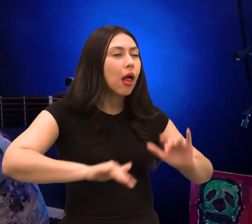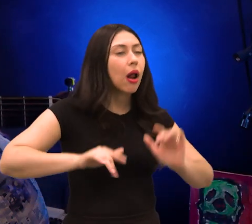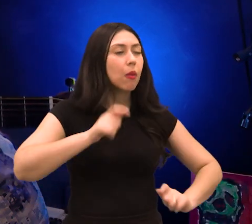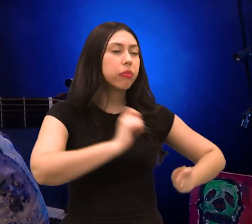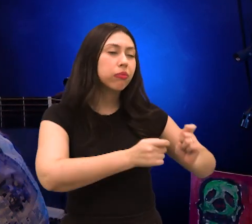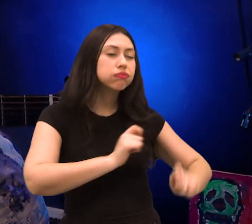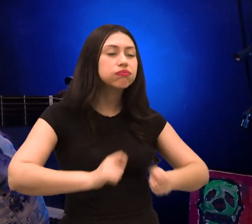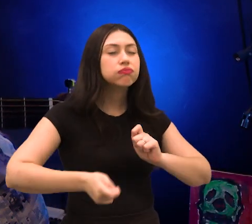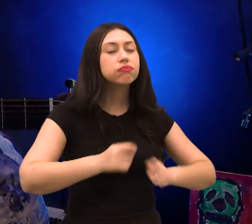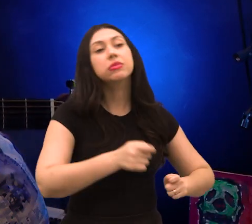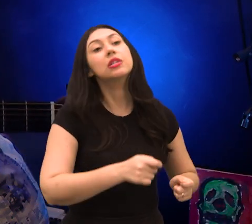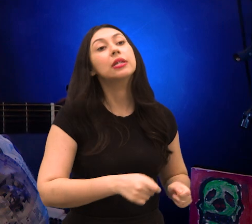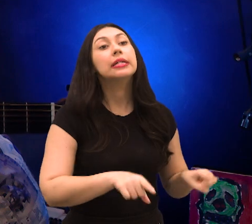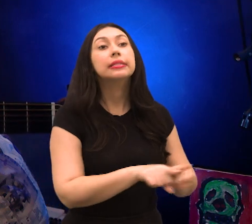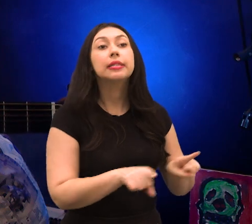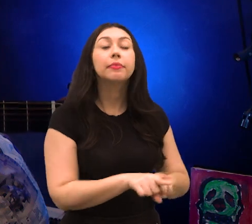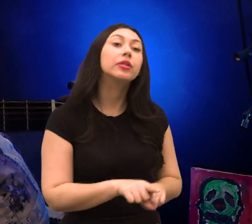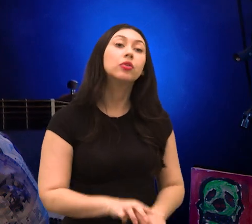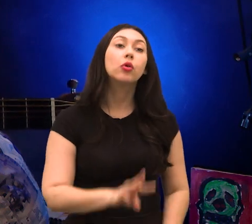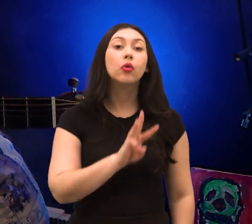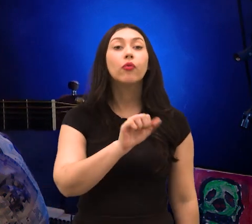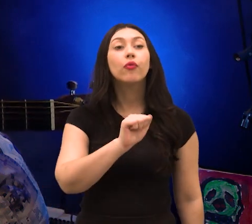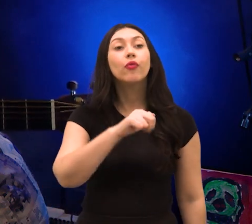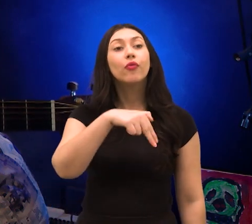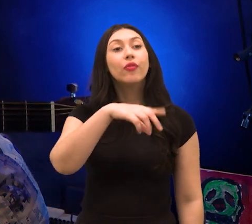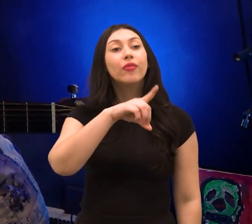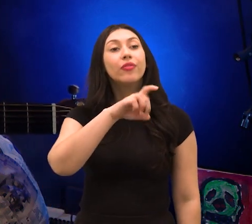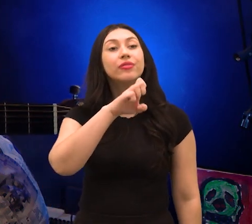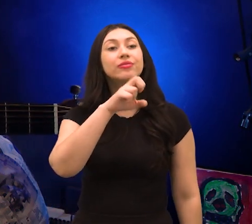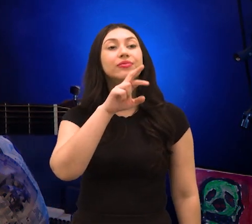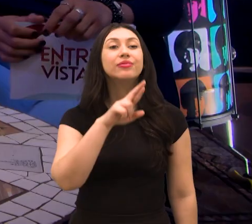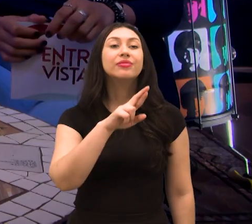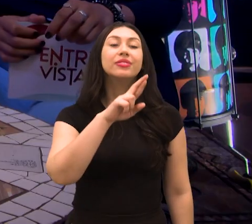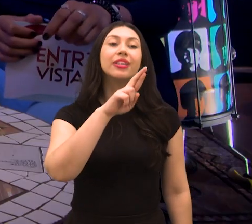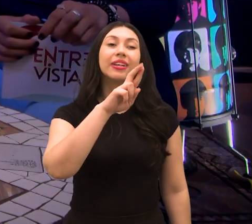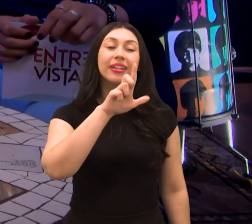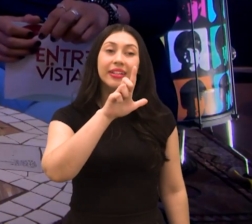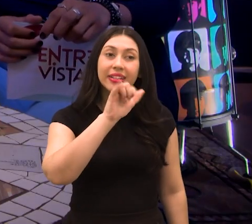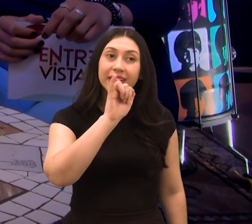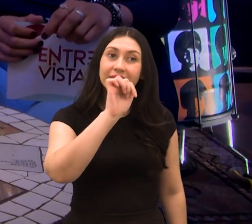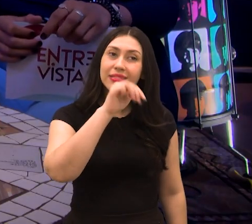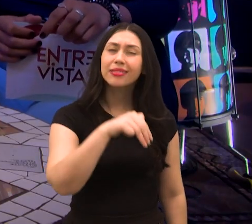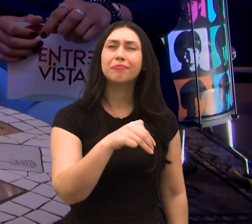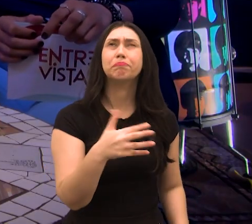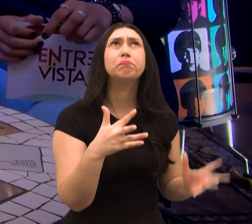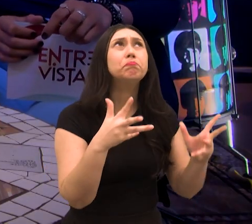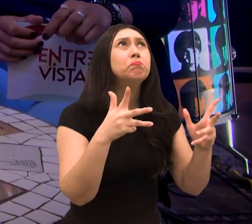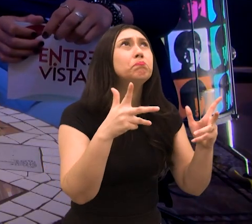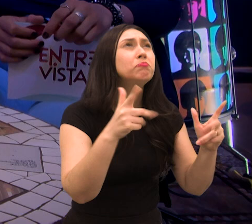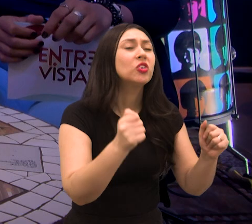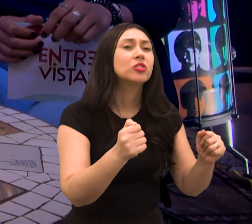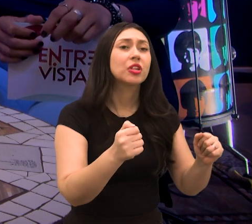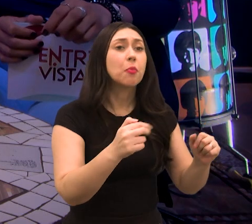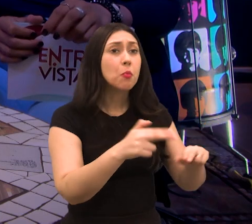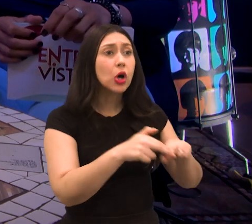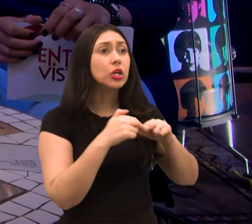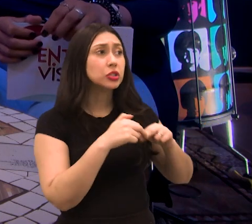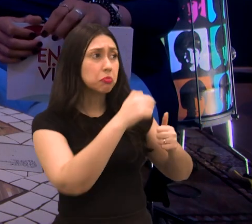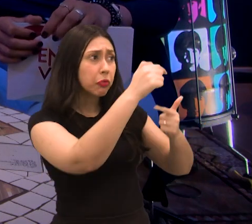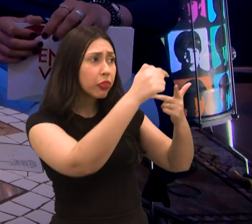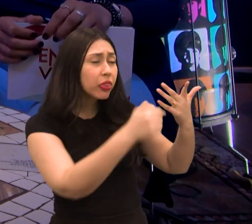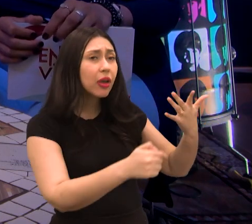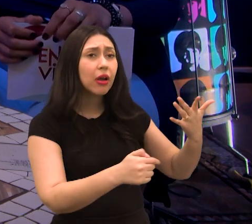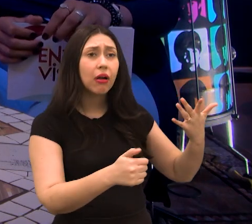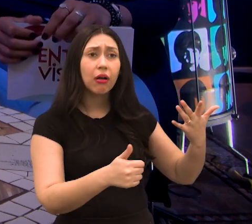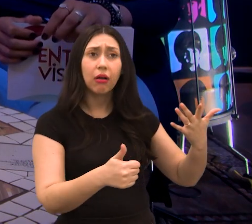lance percussivo. Do Vanderly. Cada coisa linda que ele fez de percussão com o Vanderly. Então, assim, eu tive essa